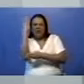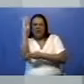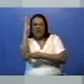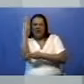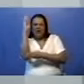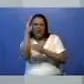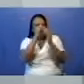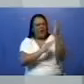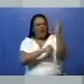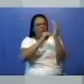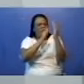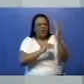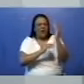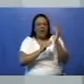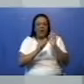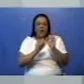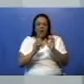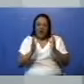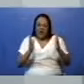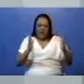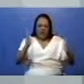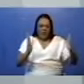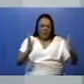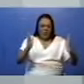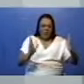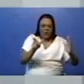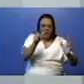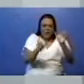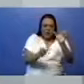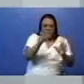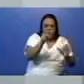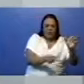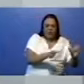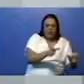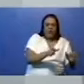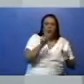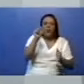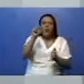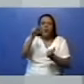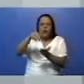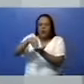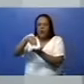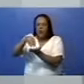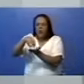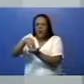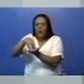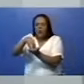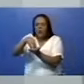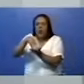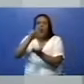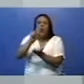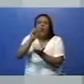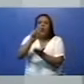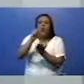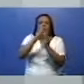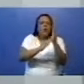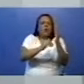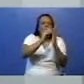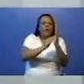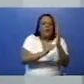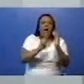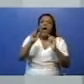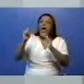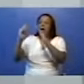sujeito. E aí, eu vou procurar o meu núcleo. Qual que o assunto? O que foram pintadas? Gente, as casas, não é a madeira.